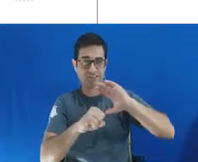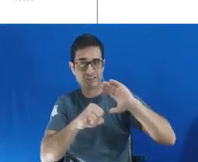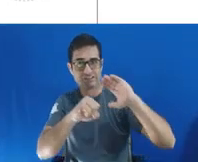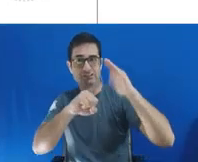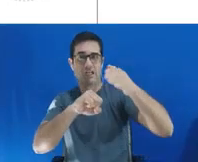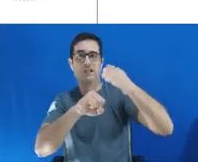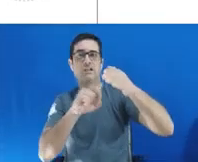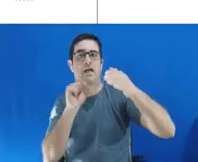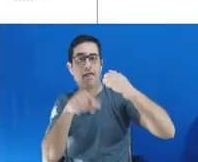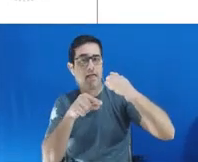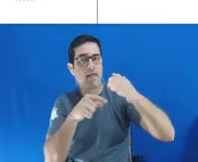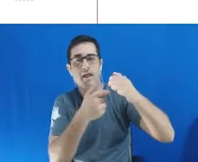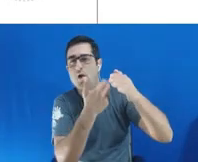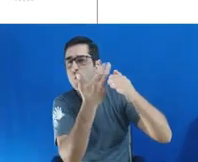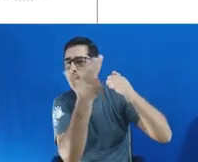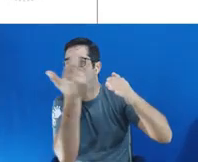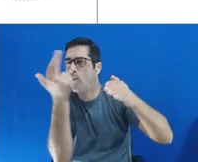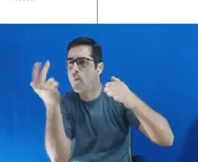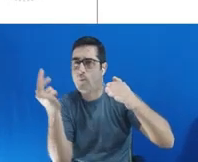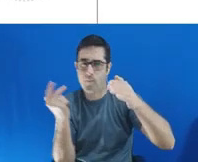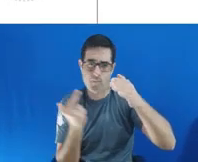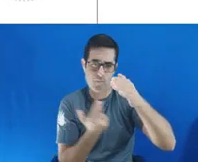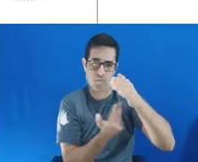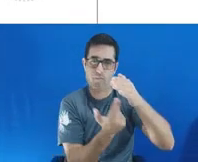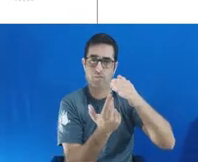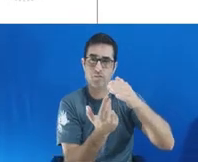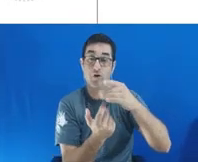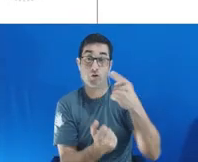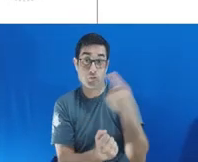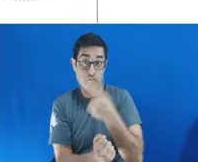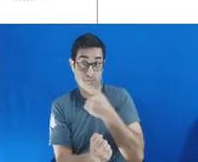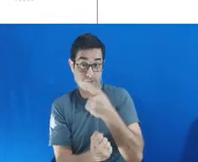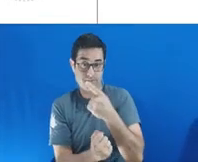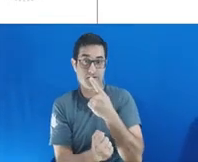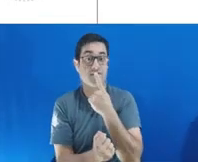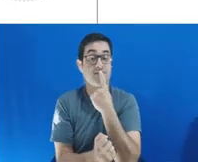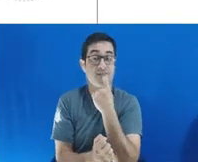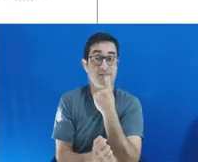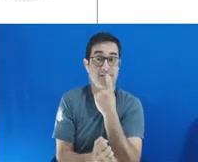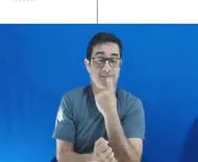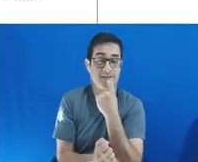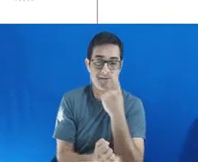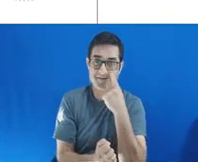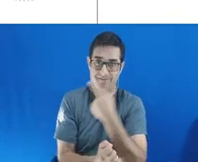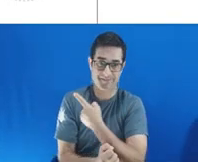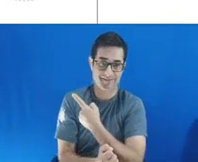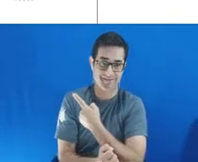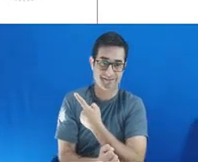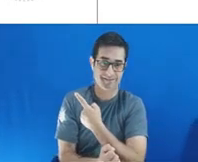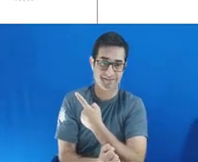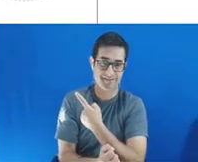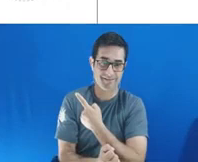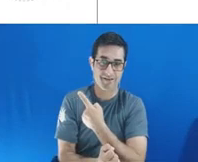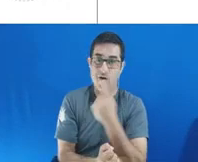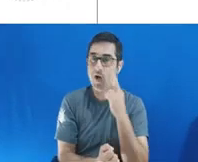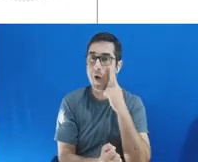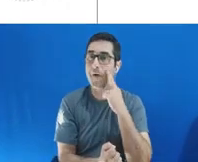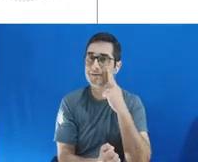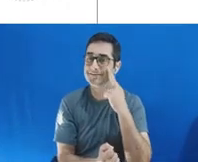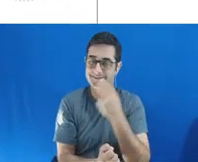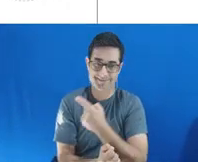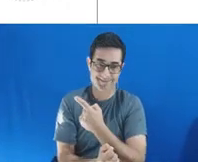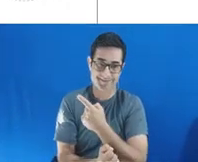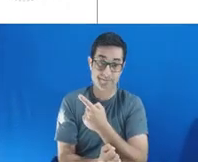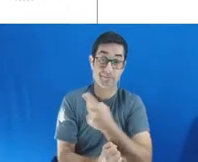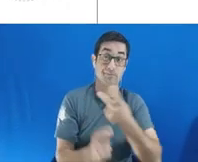eles, é a mesma. São os elétrons do primeiro nível, em vermelho, que está aqui ó, em rosa, e os